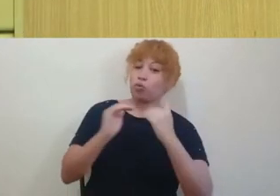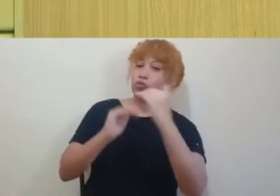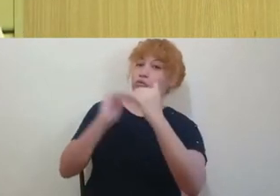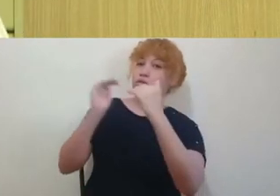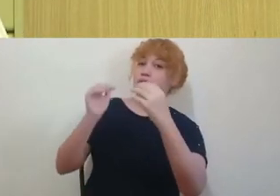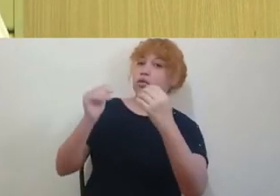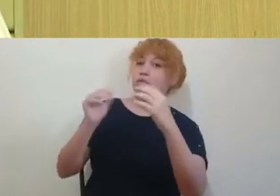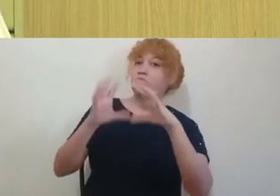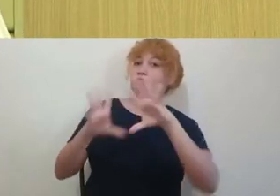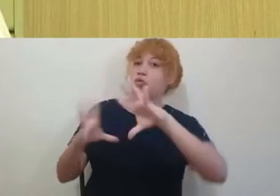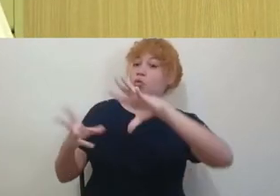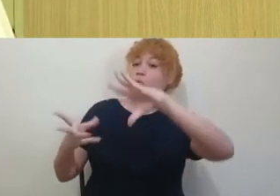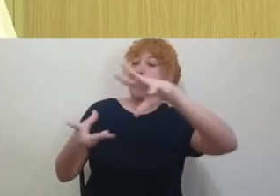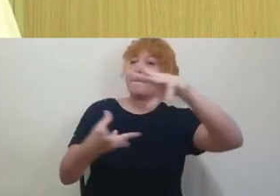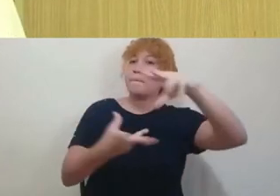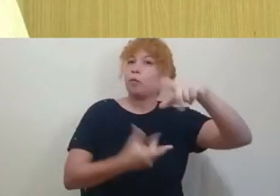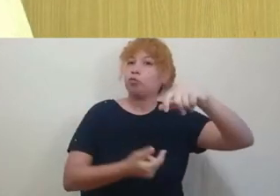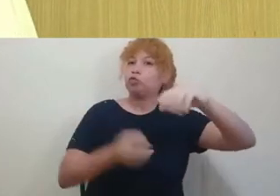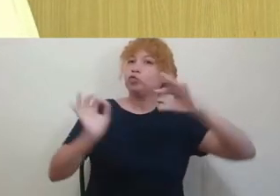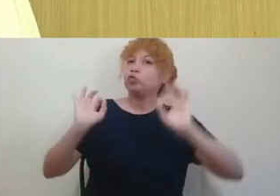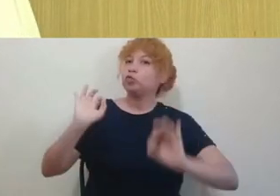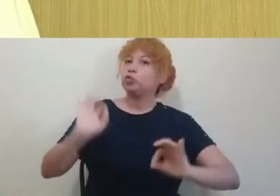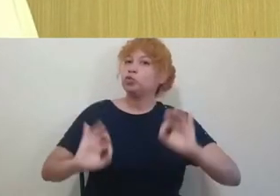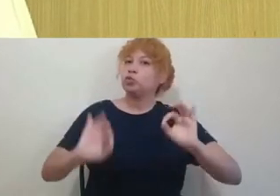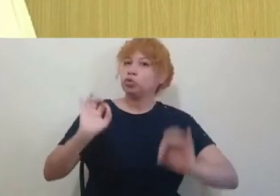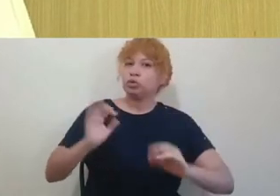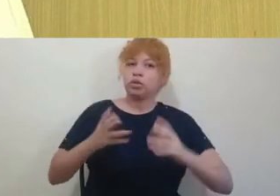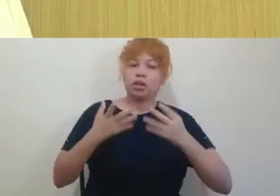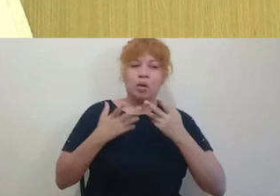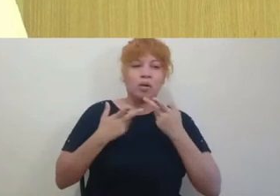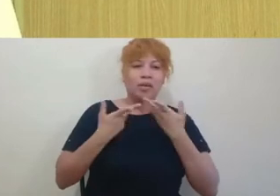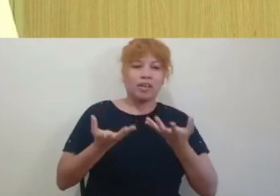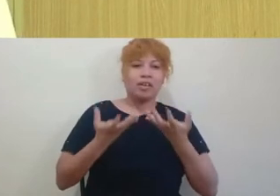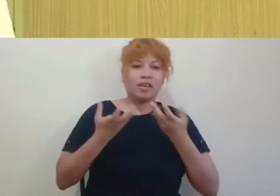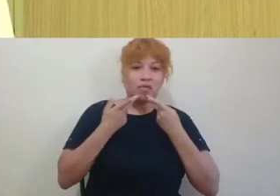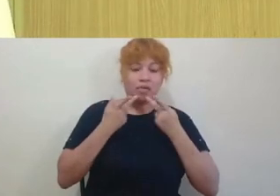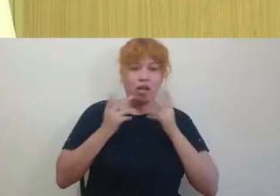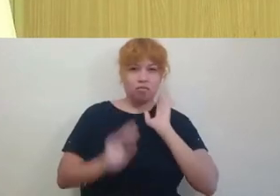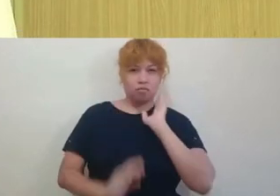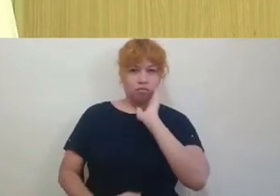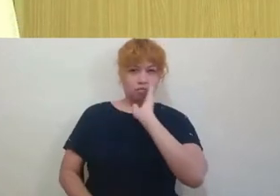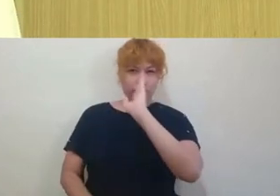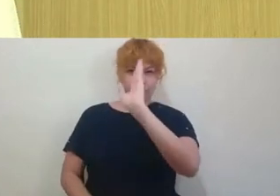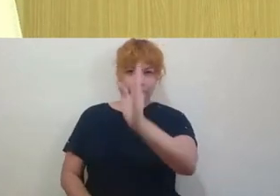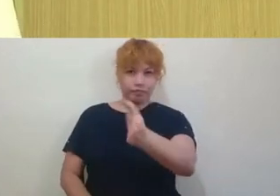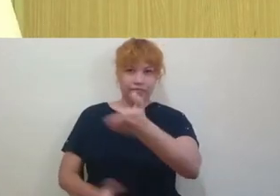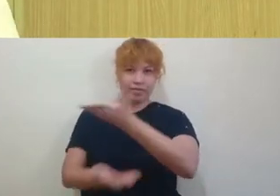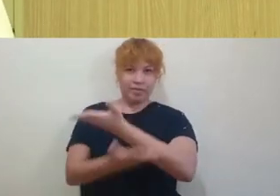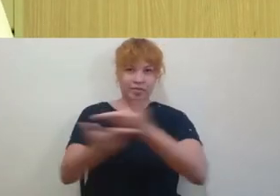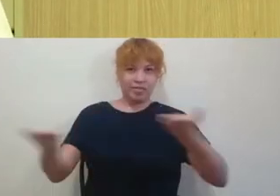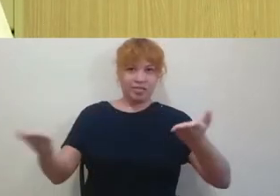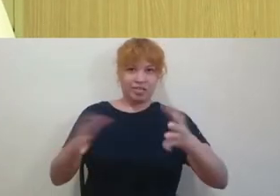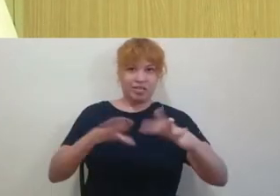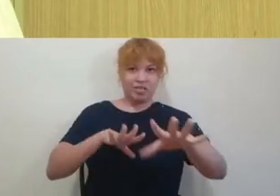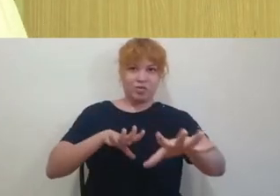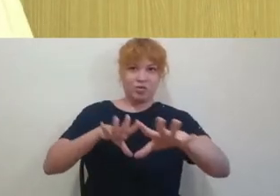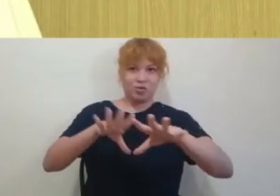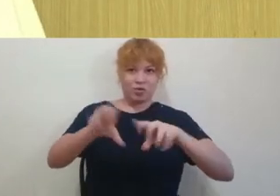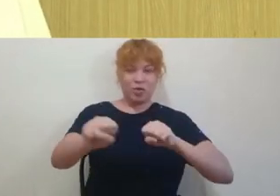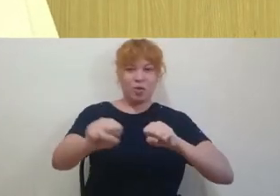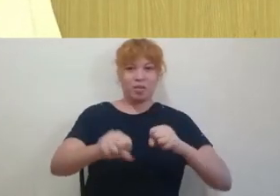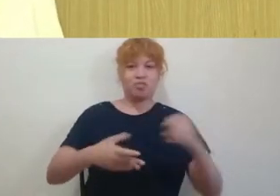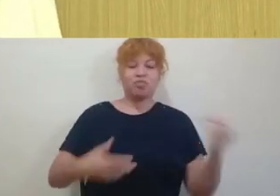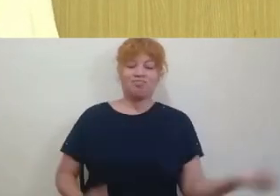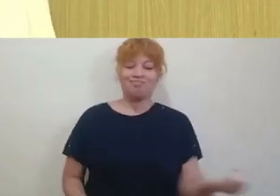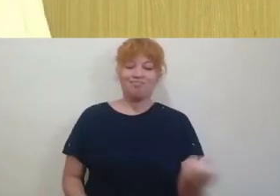atrás, um exemplo, uma metáfora colocada por um economista chamado Eduardo Moreira, que